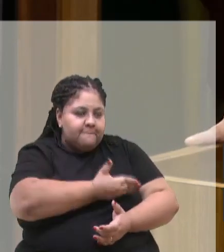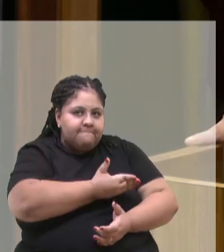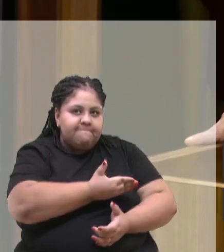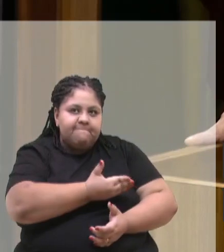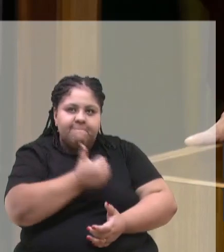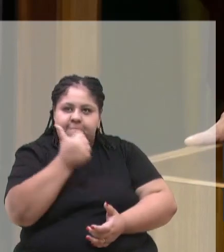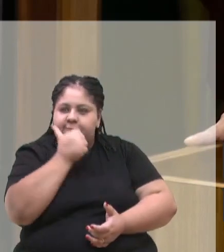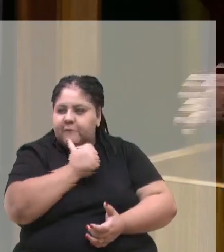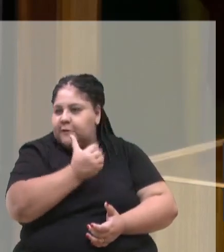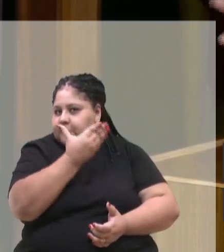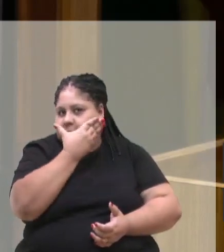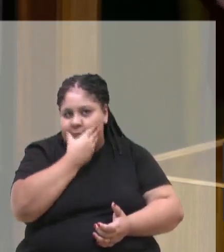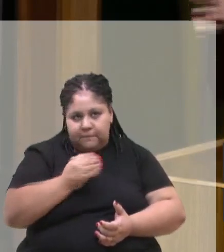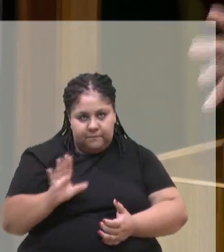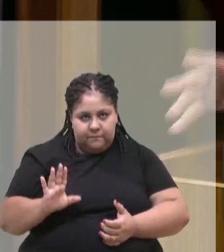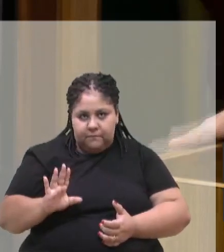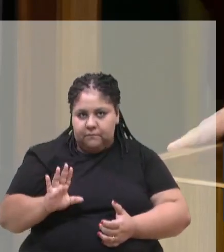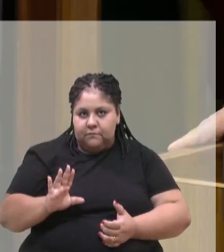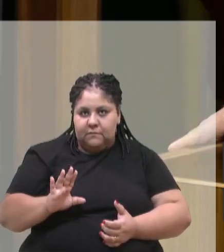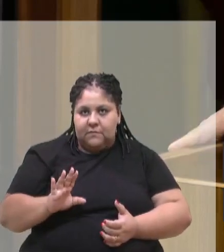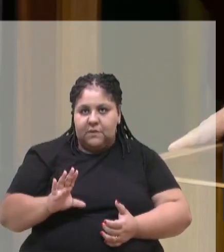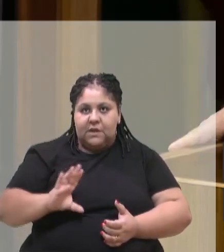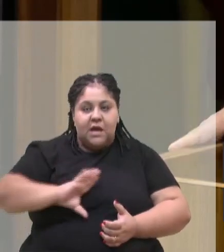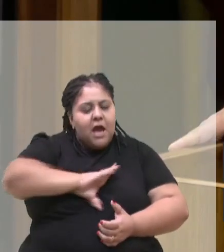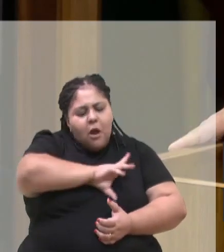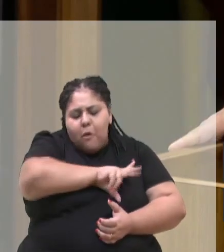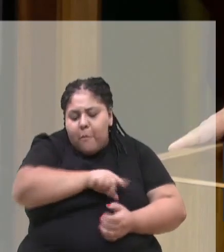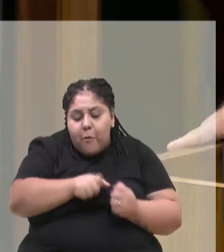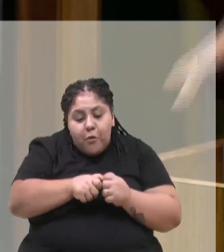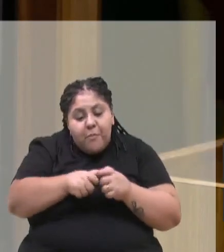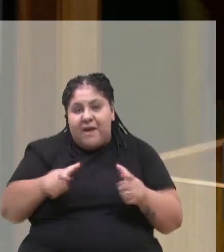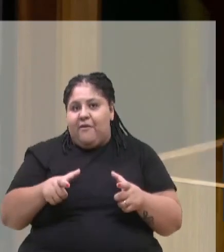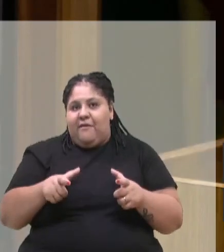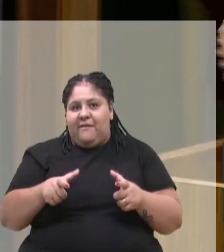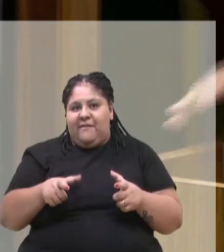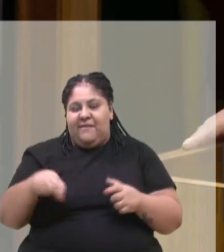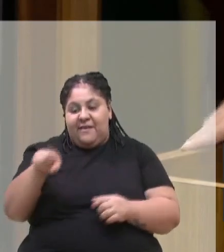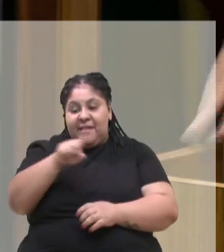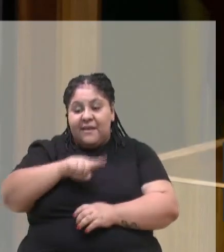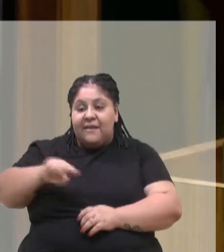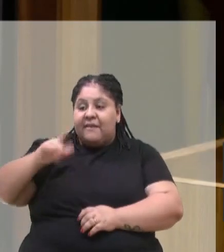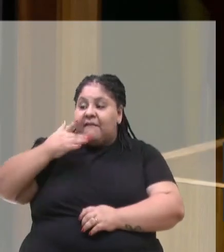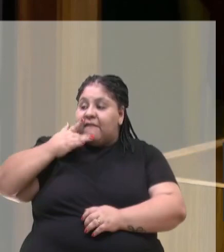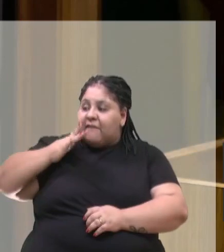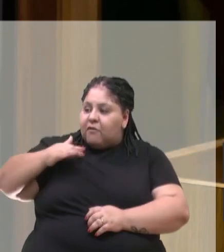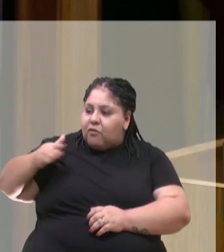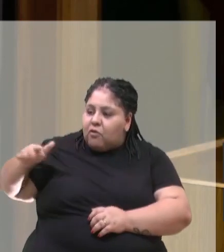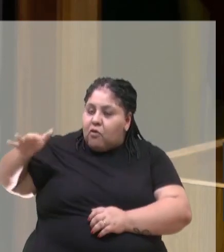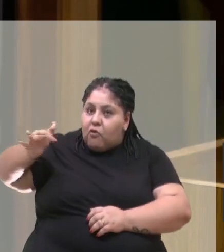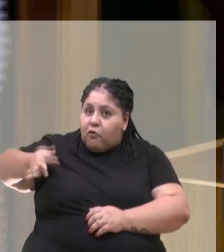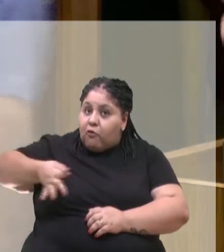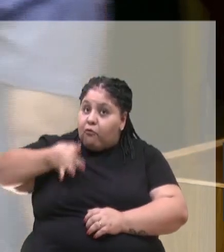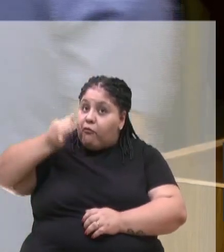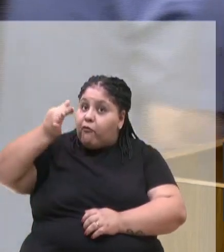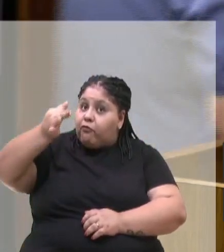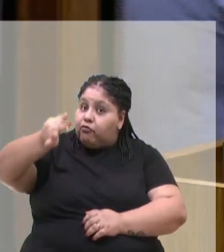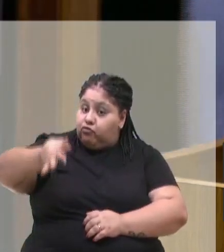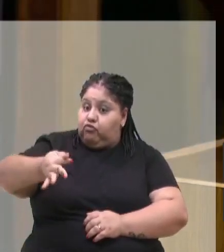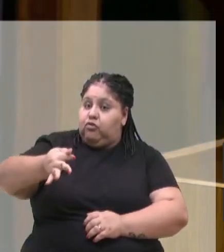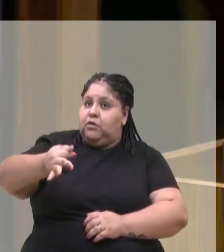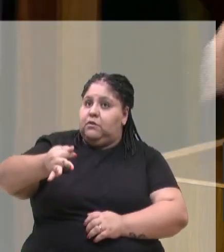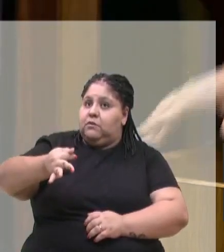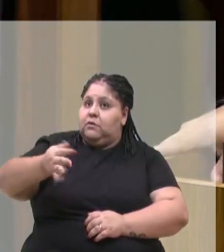filhas, e é o nosso amor maior. E essas crianças que vão ser o futuro, a geração,